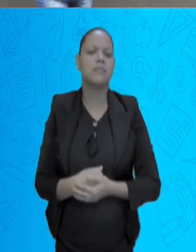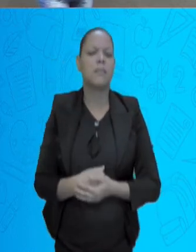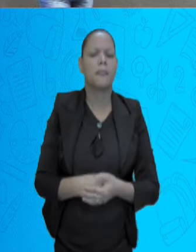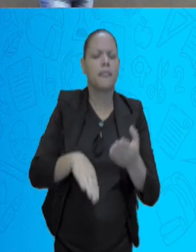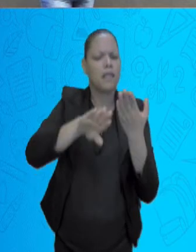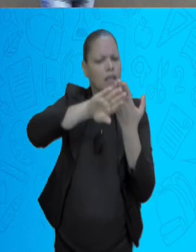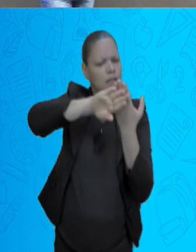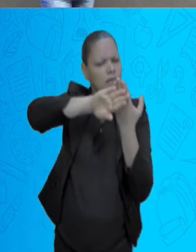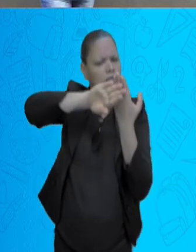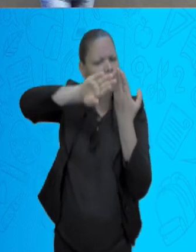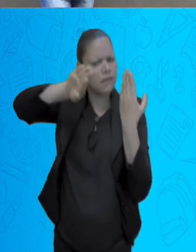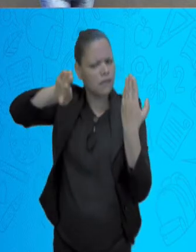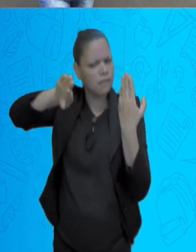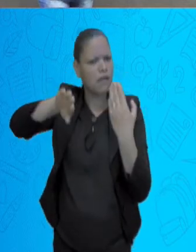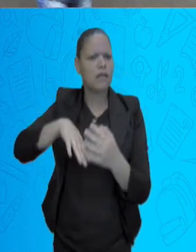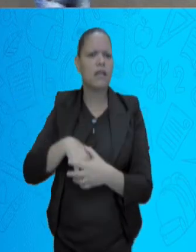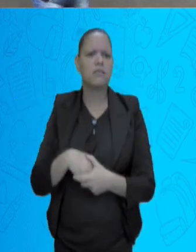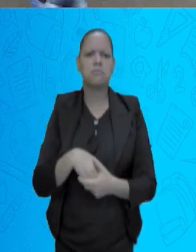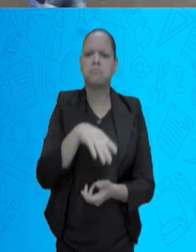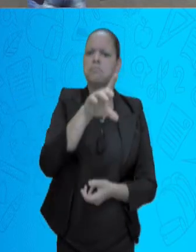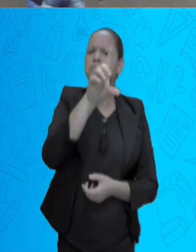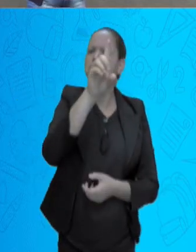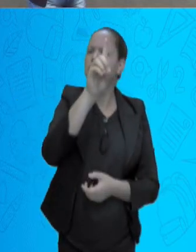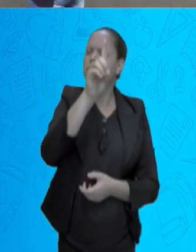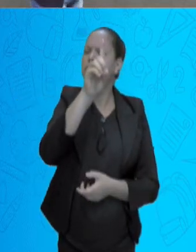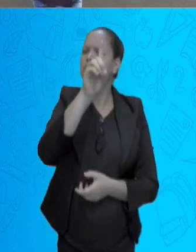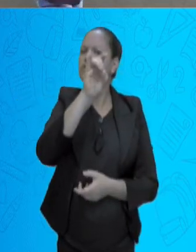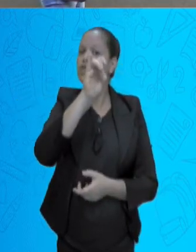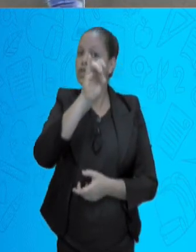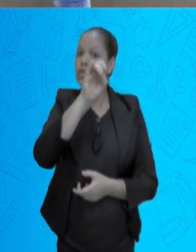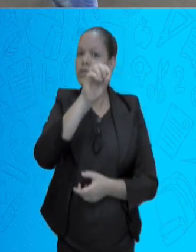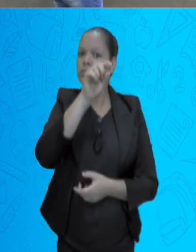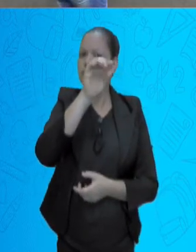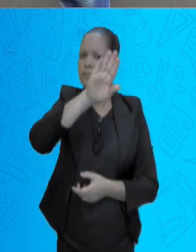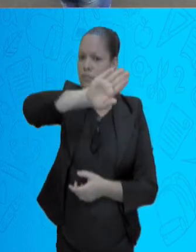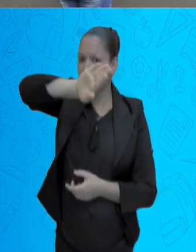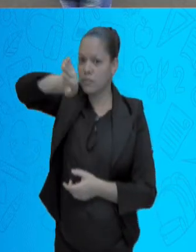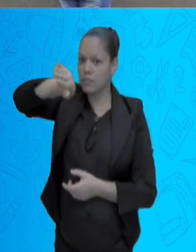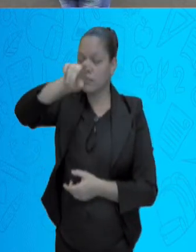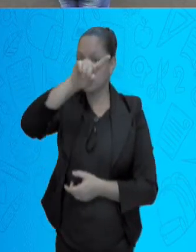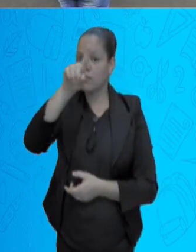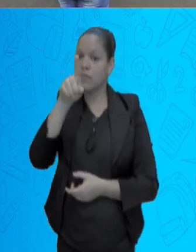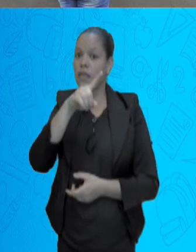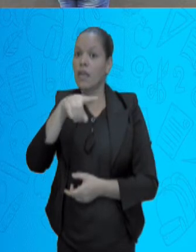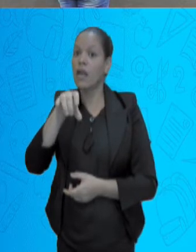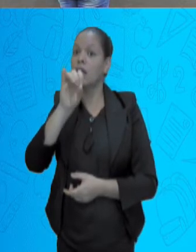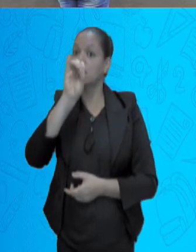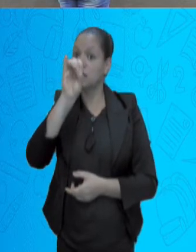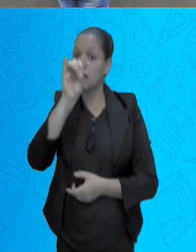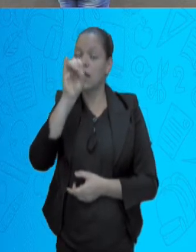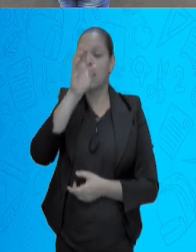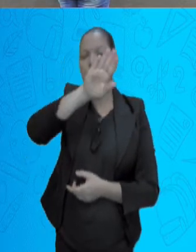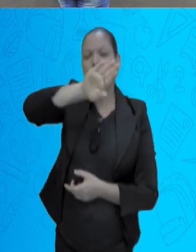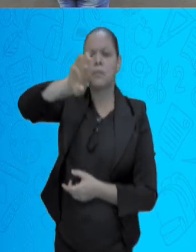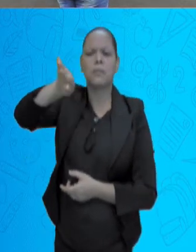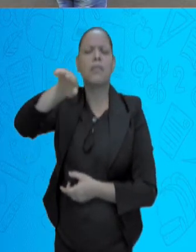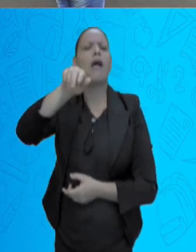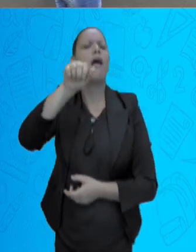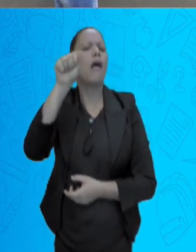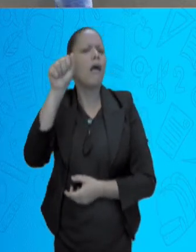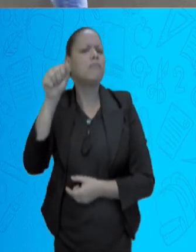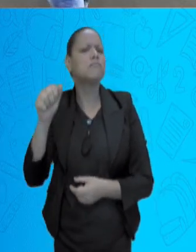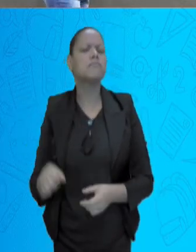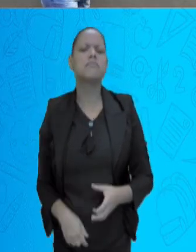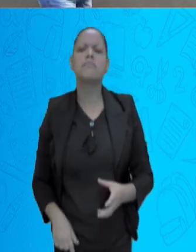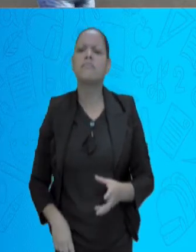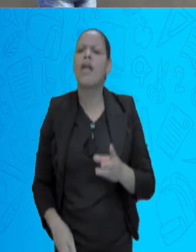dizia. Qual é o encontro vocálico? Então, o encontro da palavra é o I e o A. O que